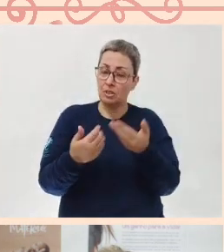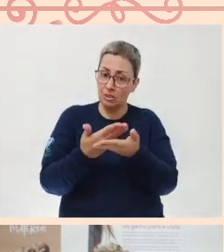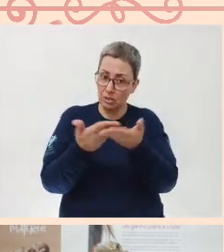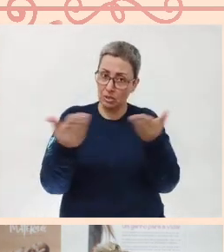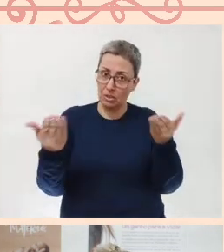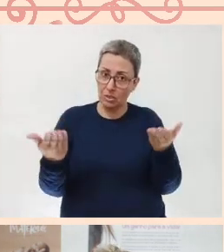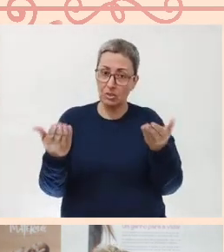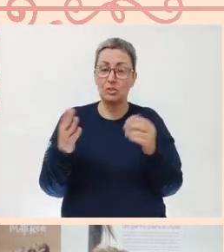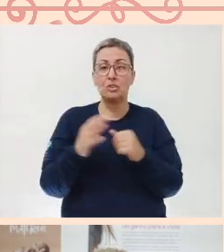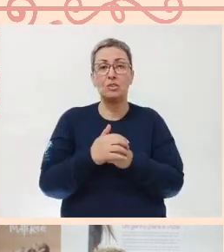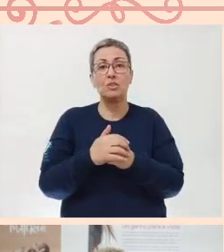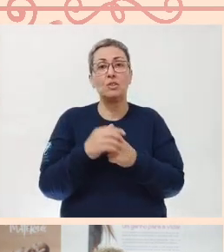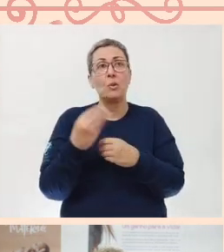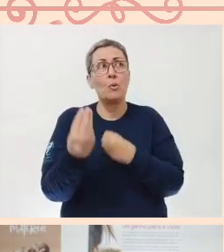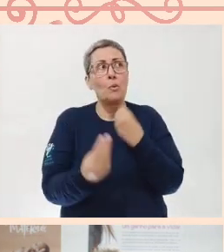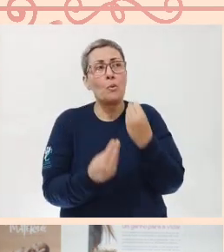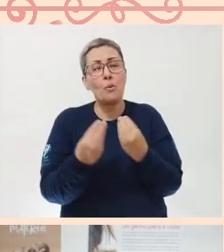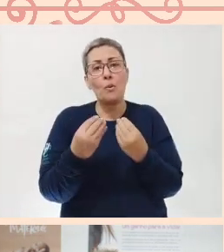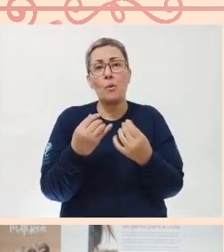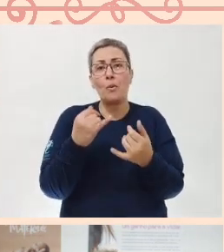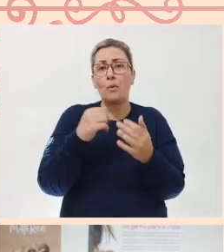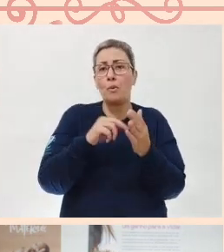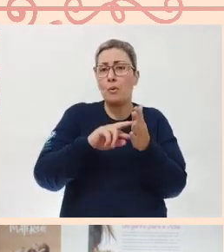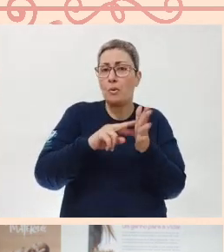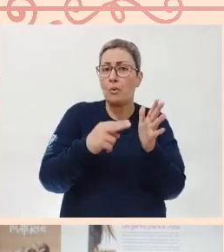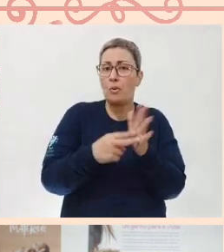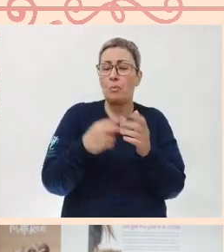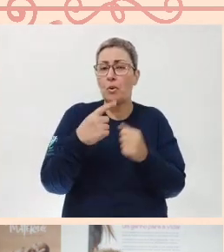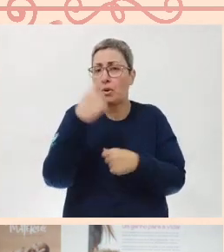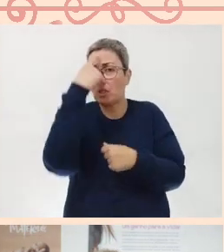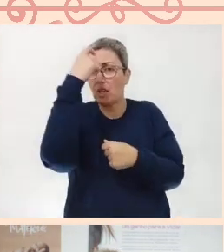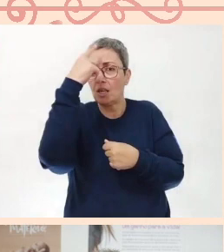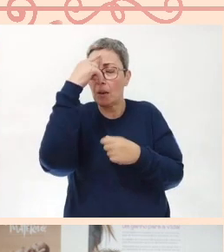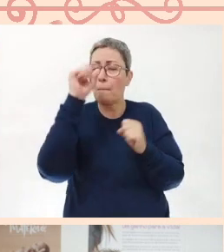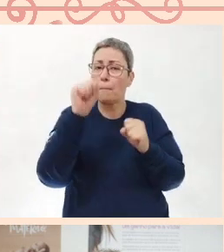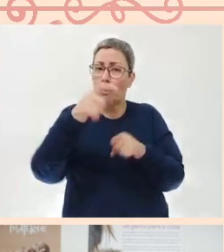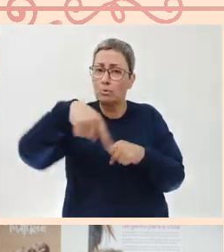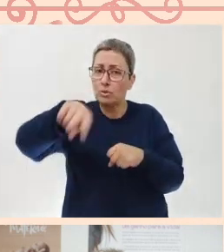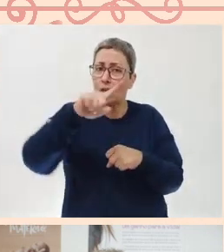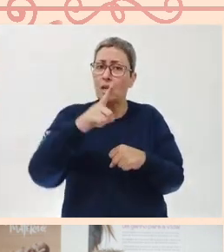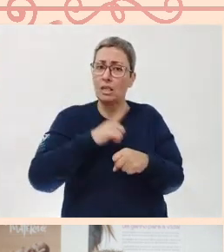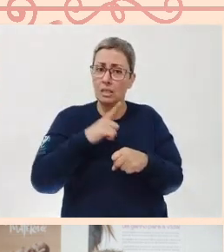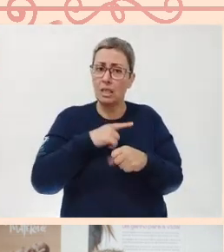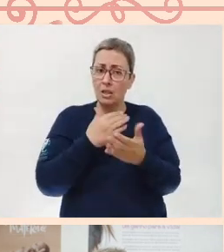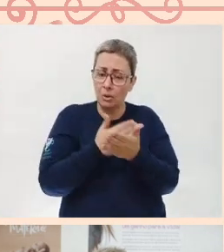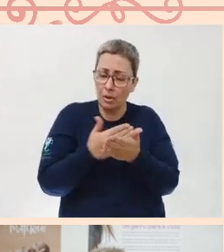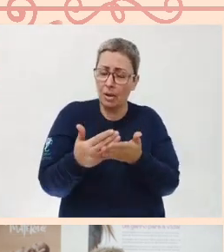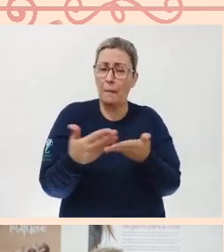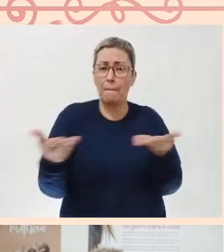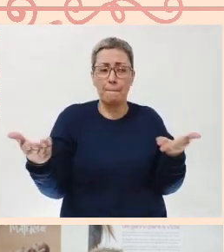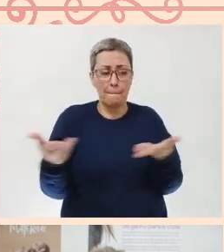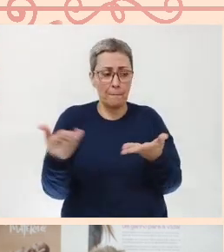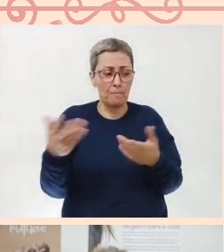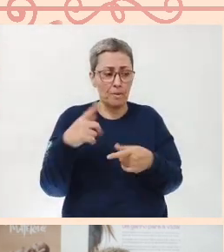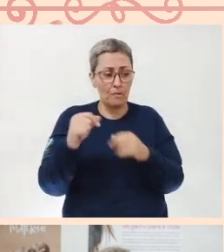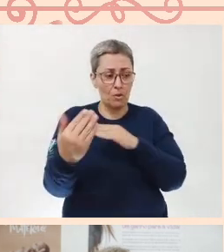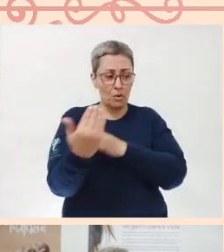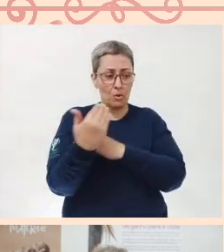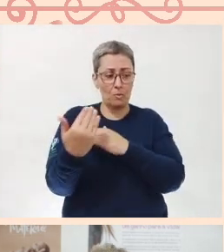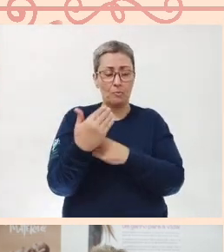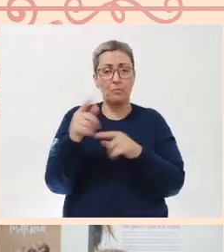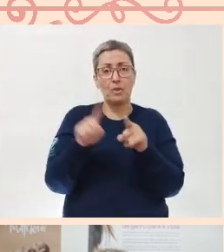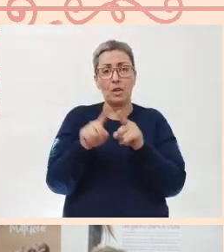apresentadas para vocês como ideias que vocês poderão ter a partir de agora e